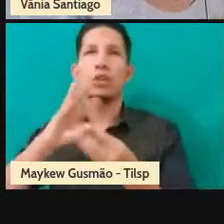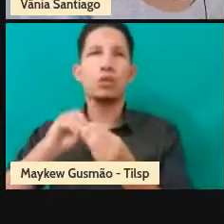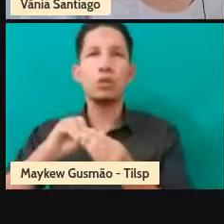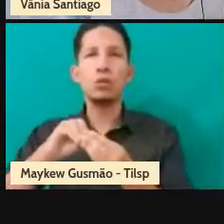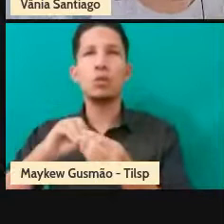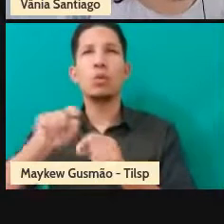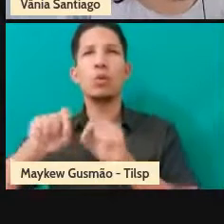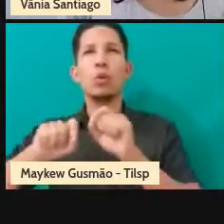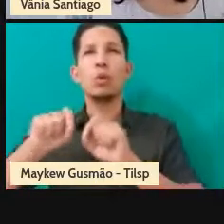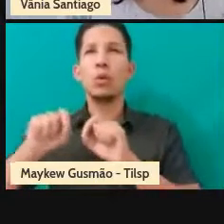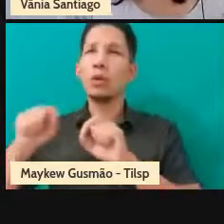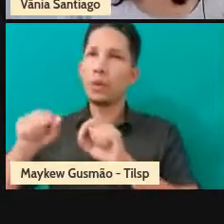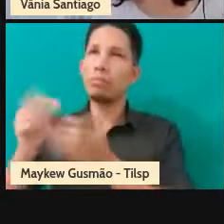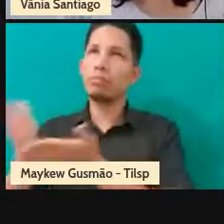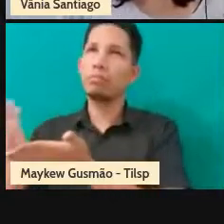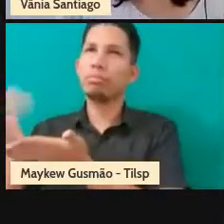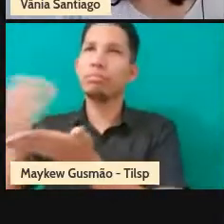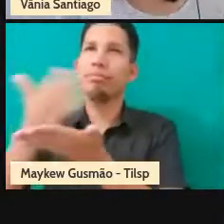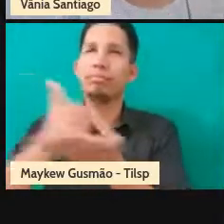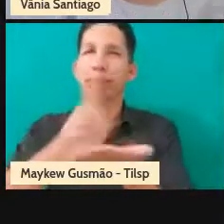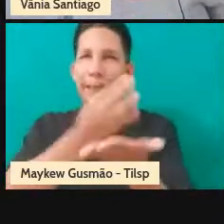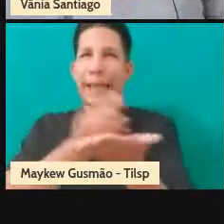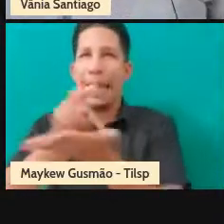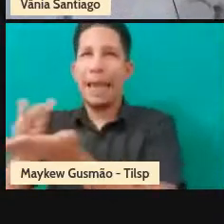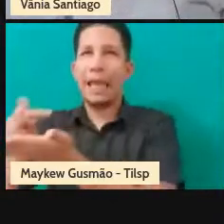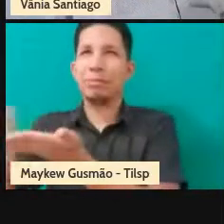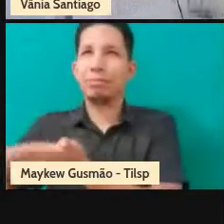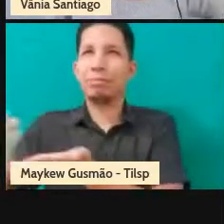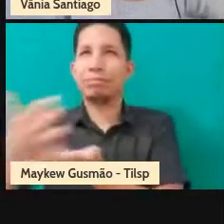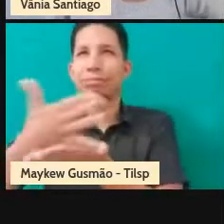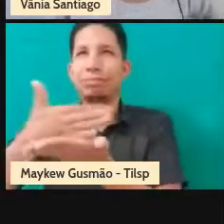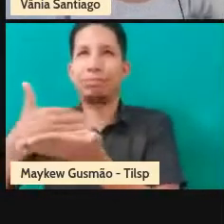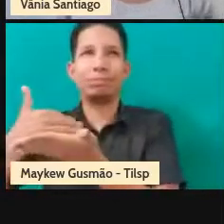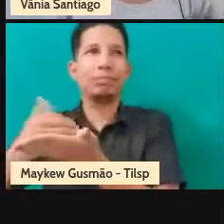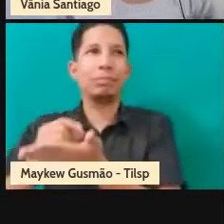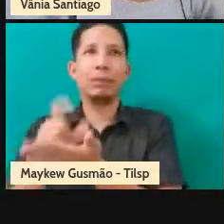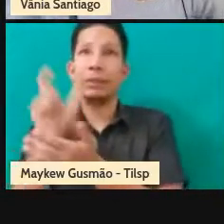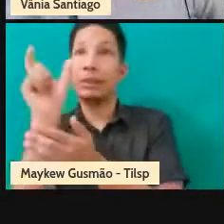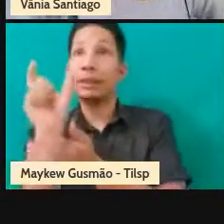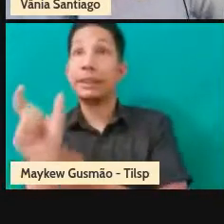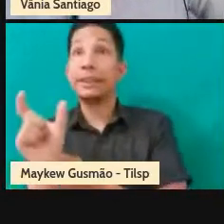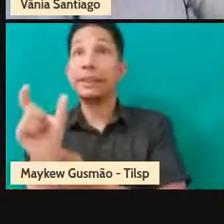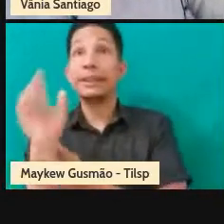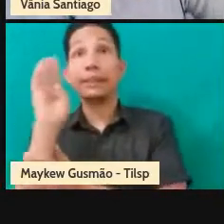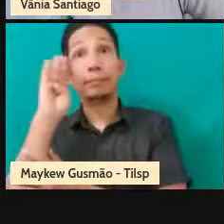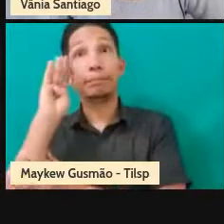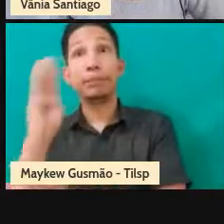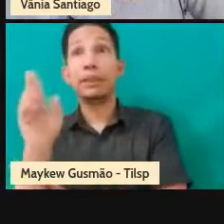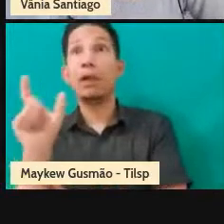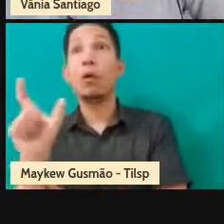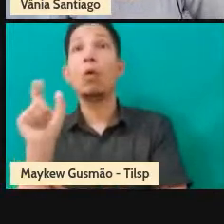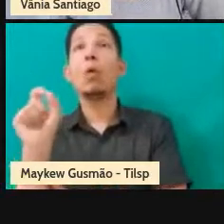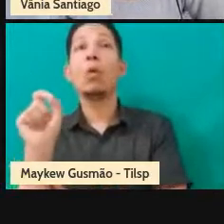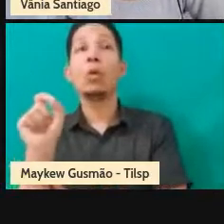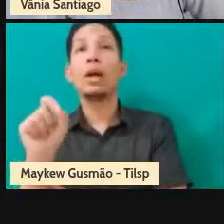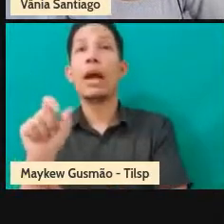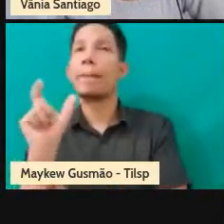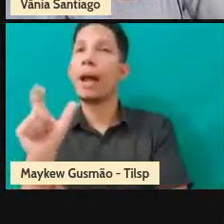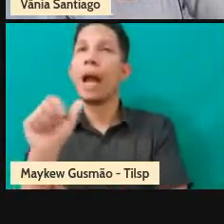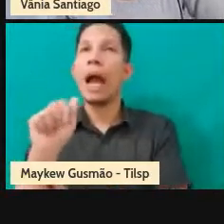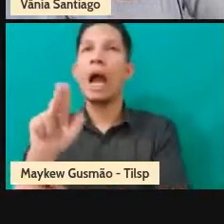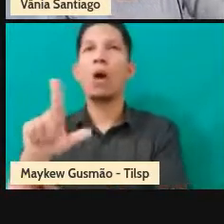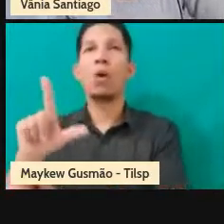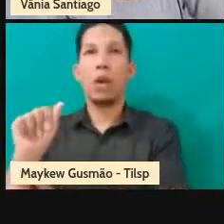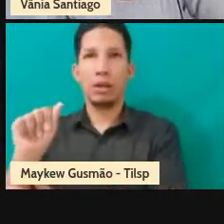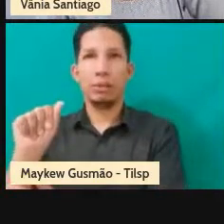foi coletado nessas teses e dissertações. E ao centro da nuvem de palavras, a gente vê a palavra aula,